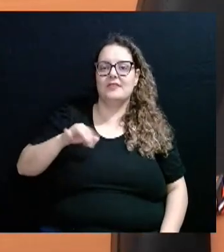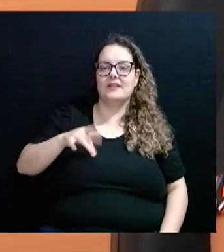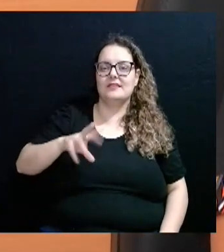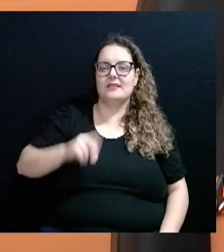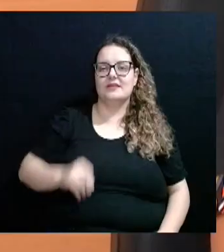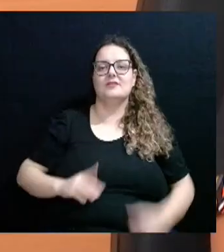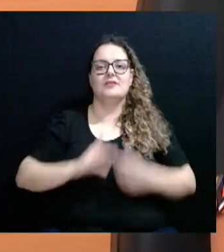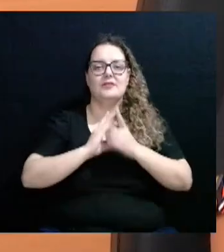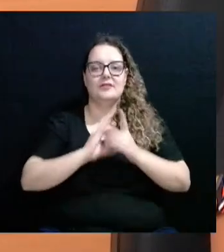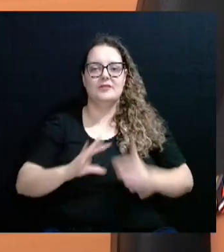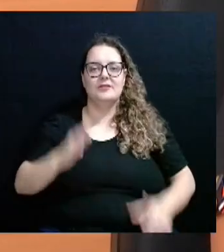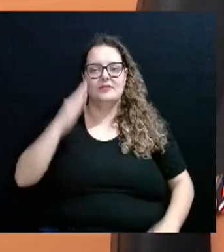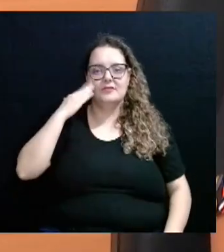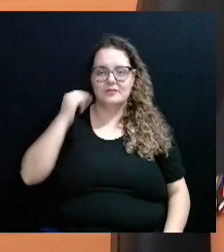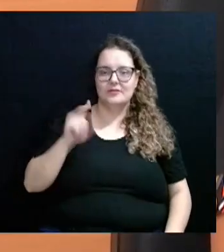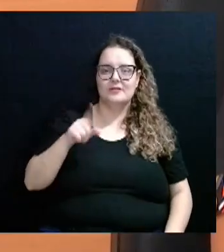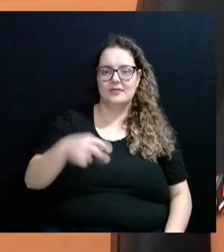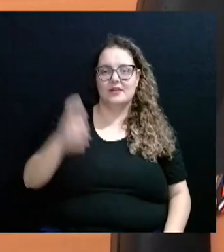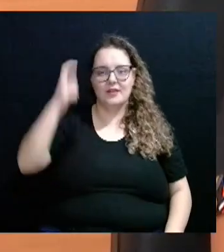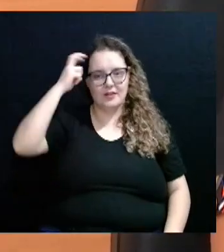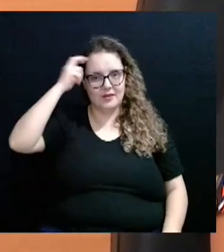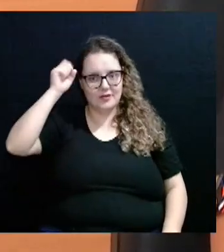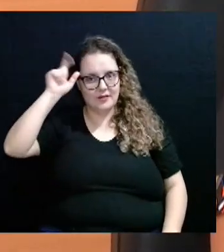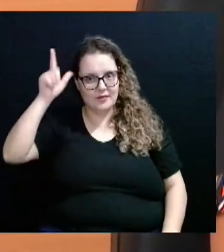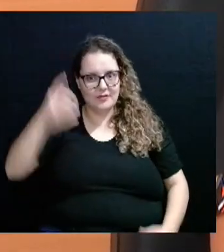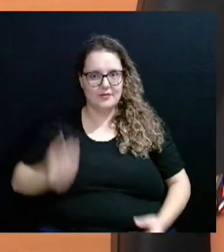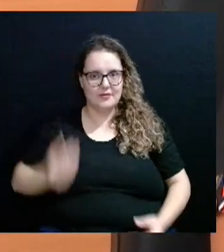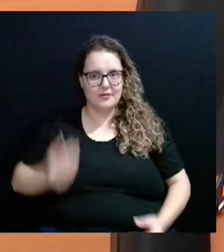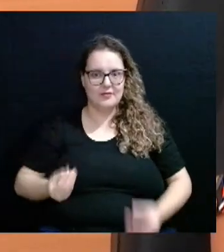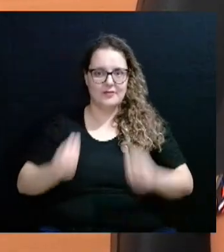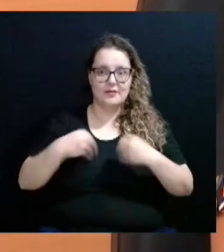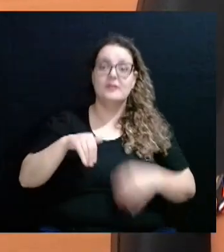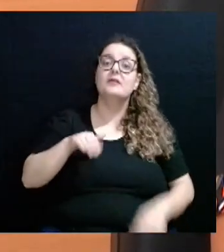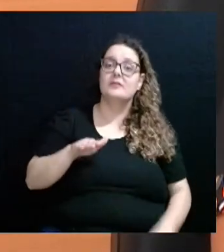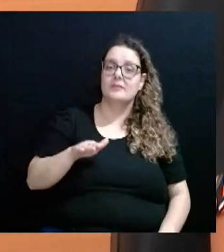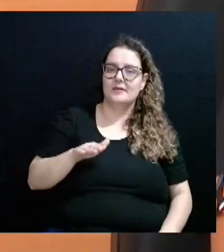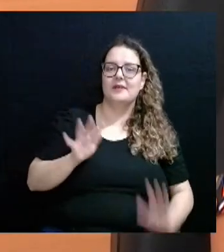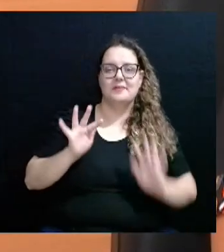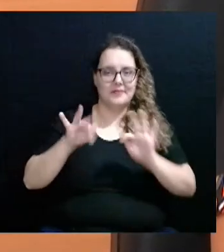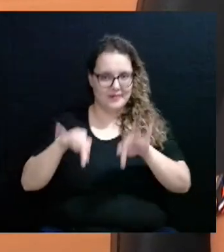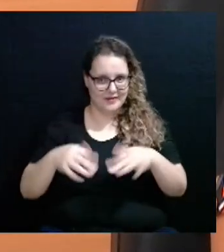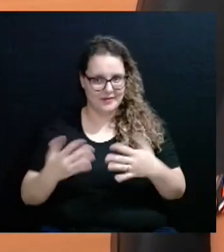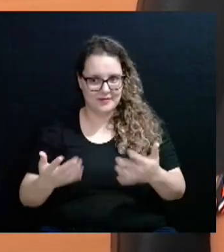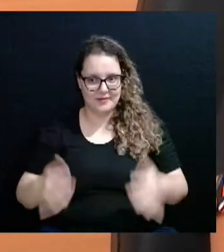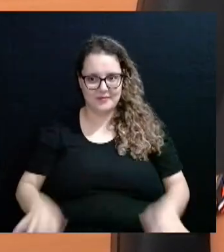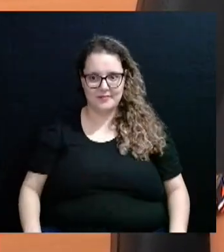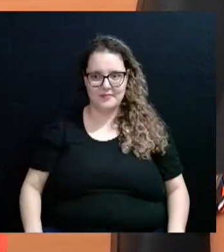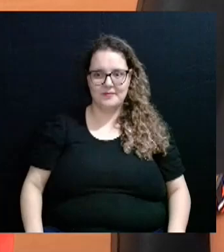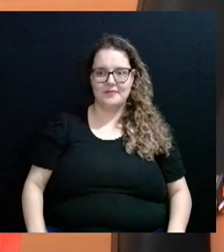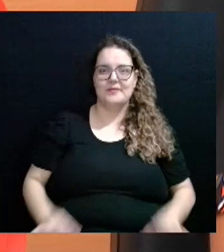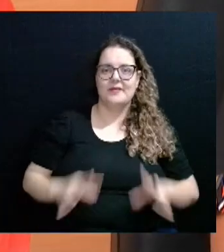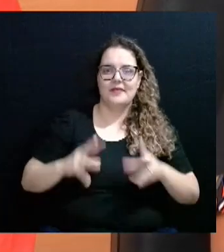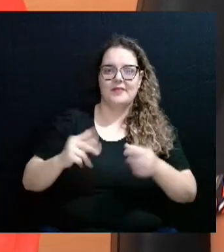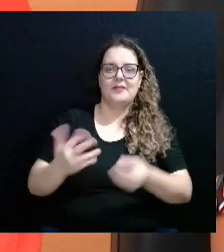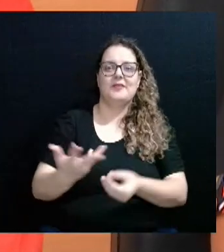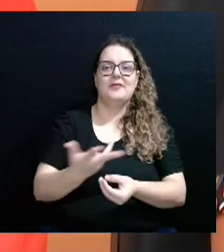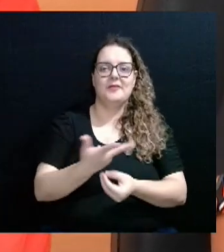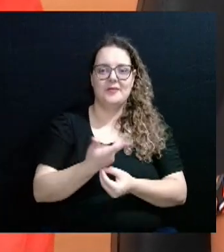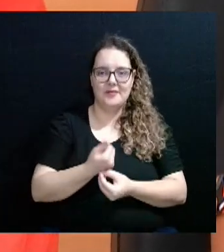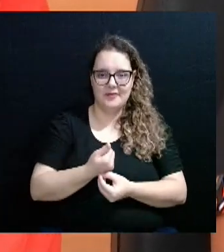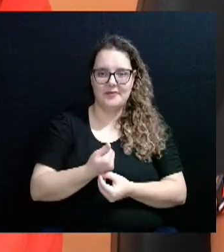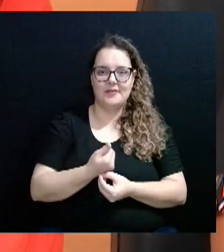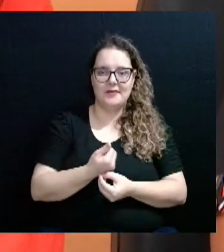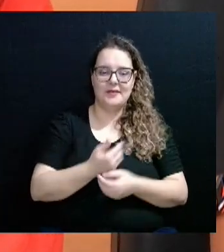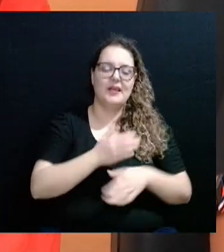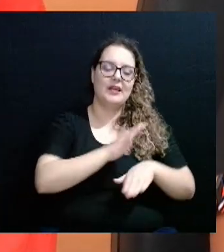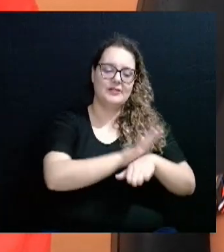do saber que a cultura nos proporciona. E mais, para terminar, todas as artes contribuem para a